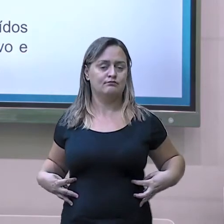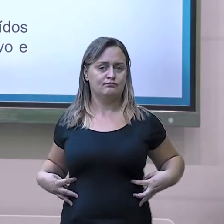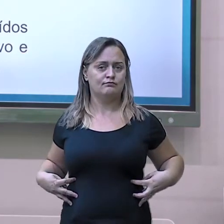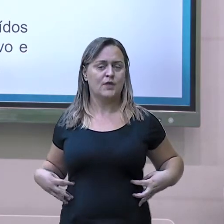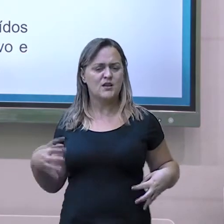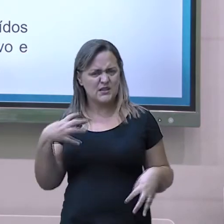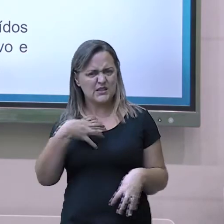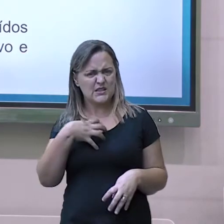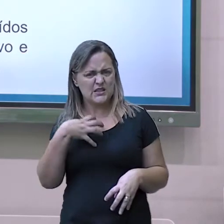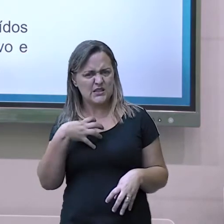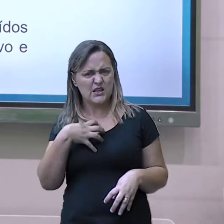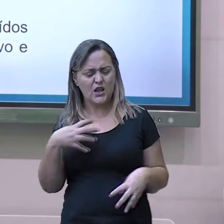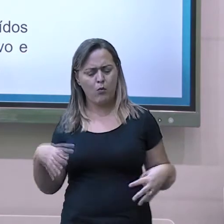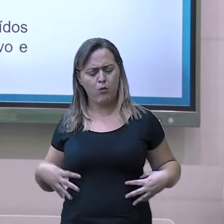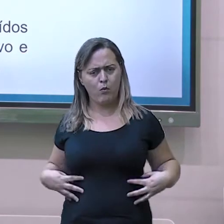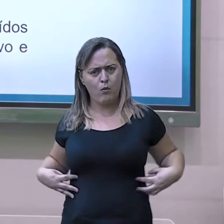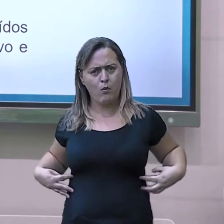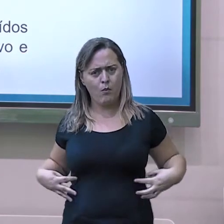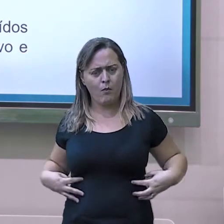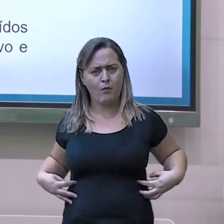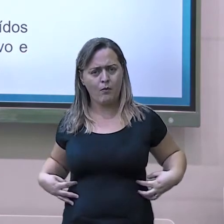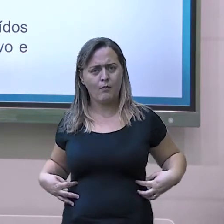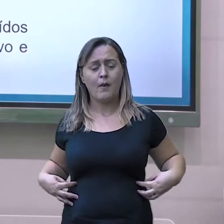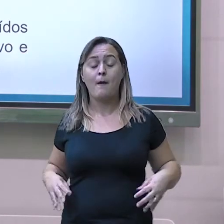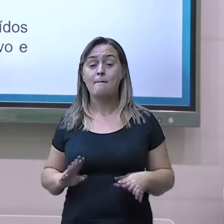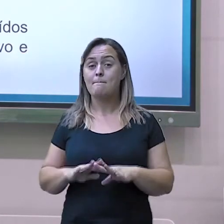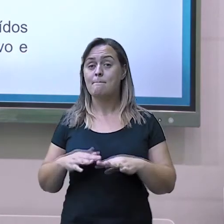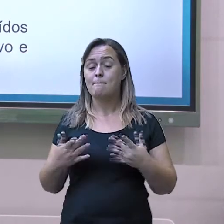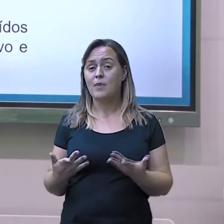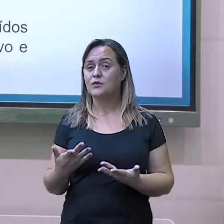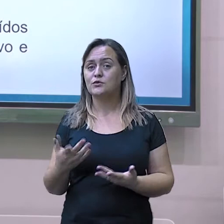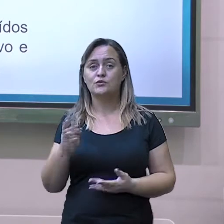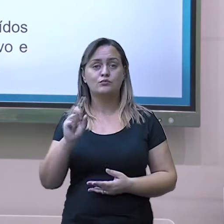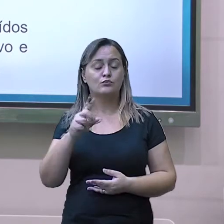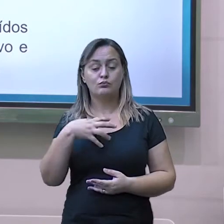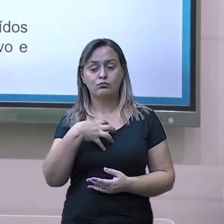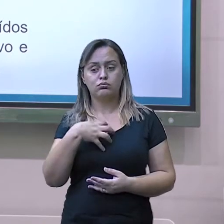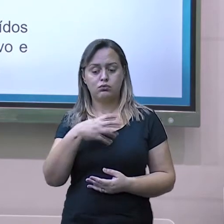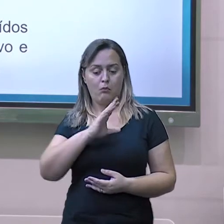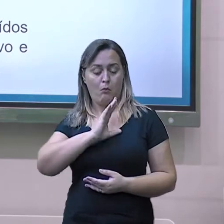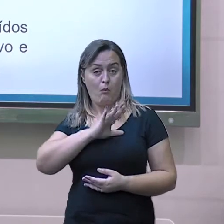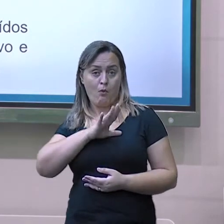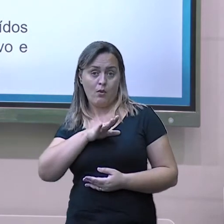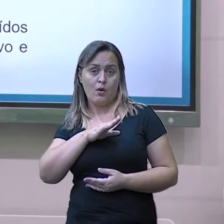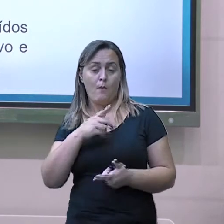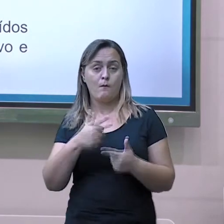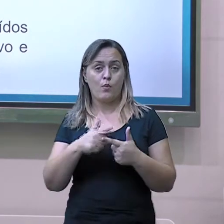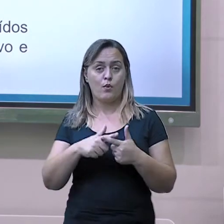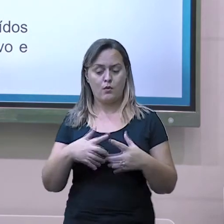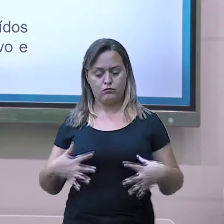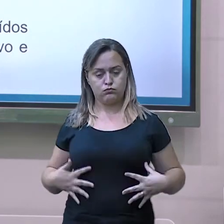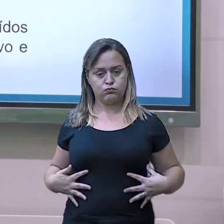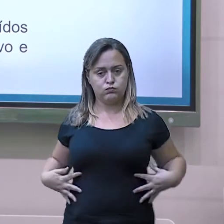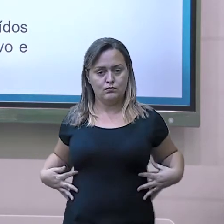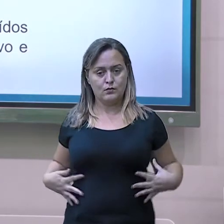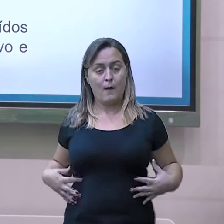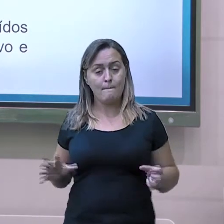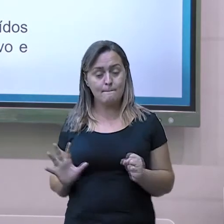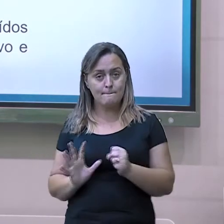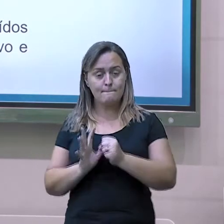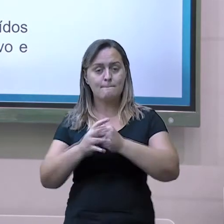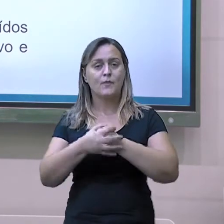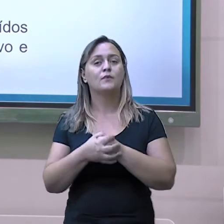seus pulmões e nem alcança o seu coração. Por quê? Tem uma barreira aí, tem uma proteção.